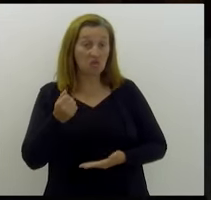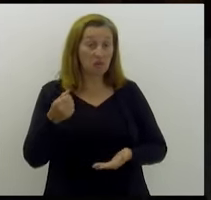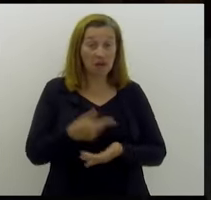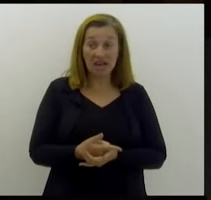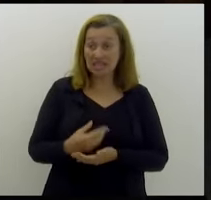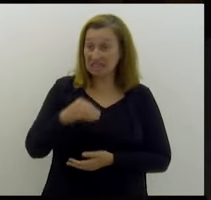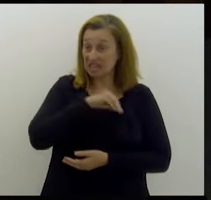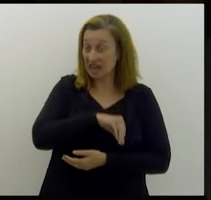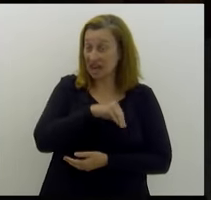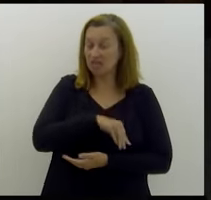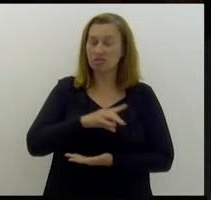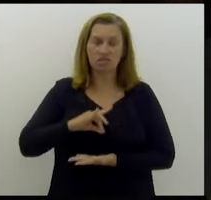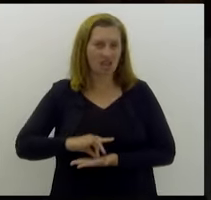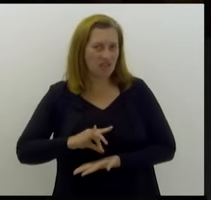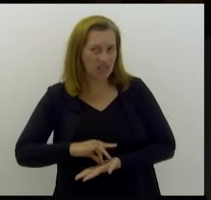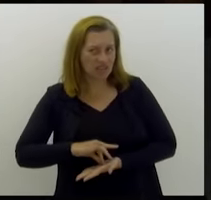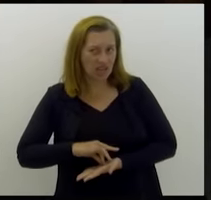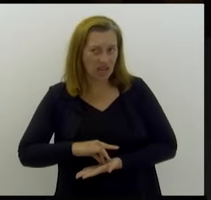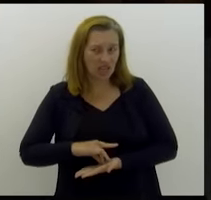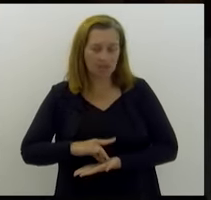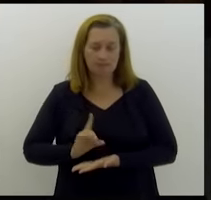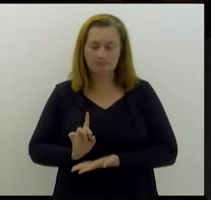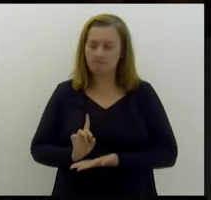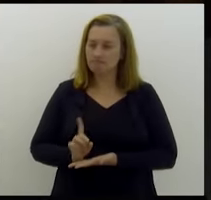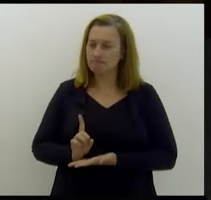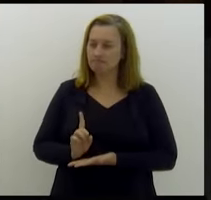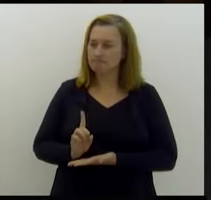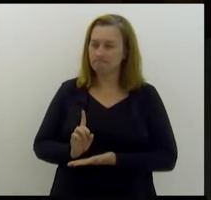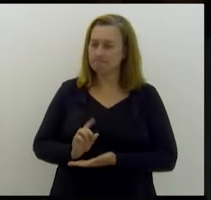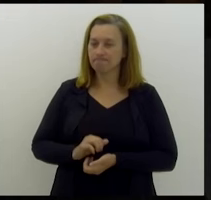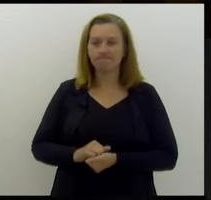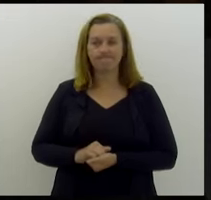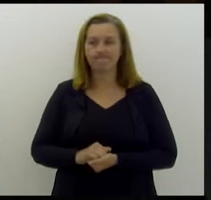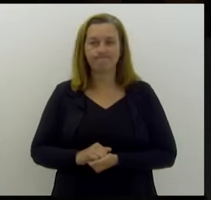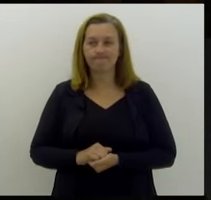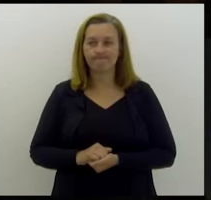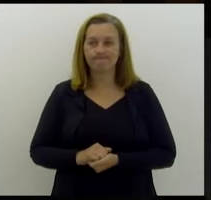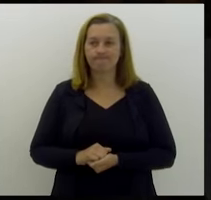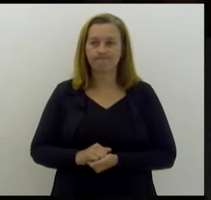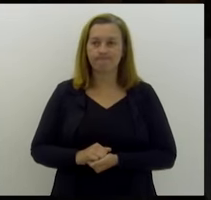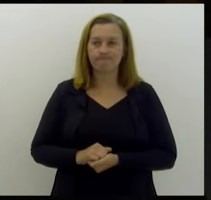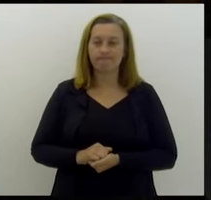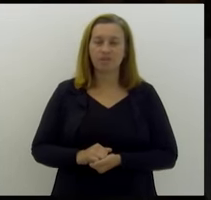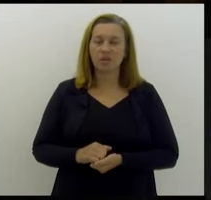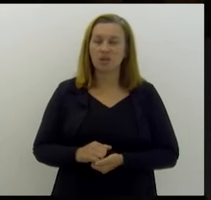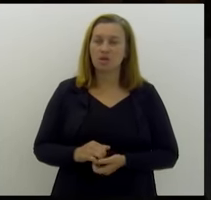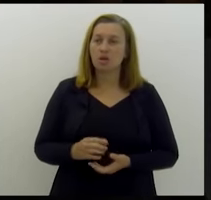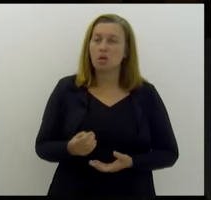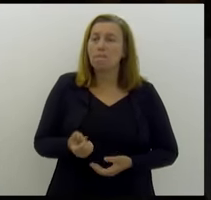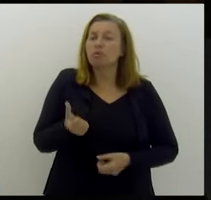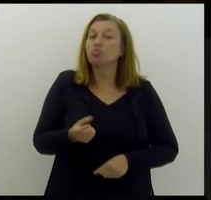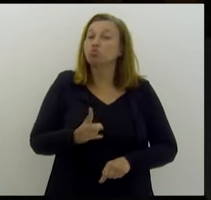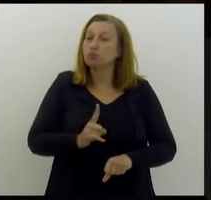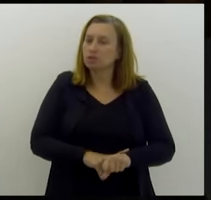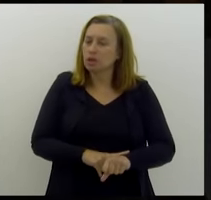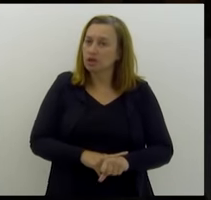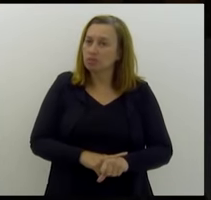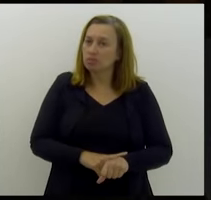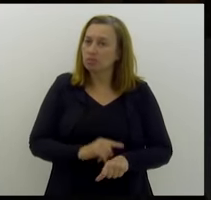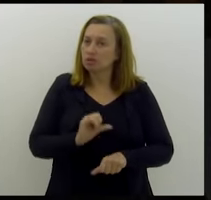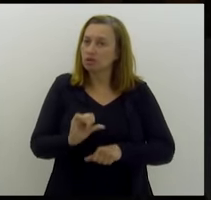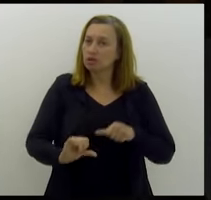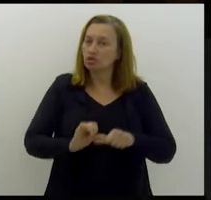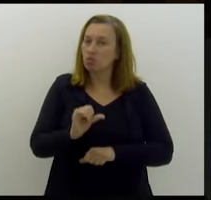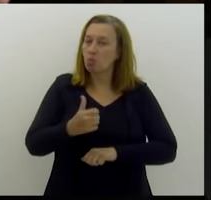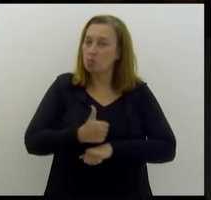salário e na verdade ali entar essa máquina fisiológica que Ele montou É impressionante como em tão pouco tempo ele se transformou um